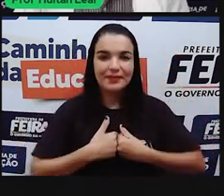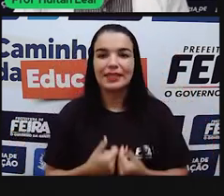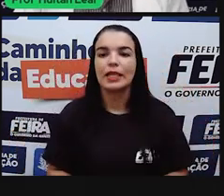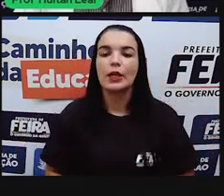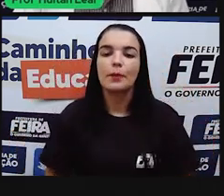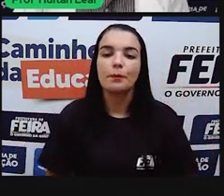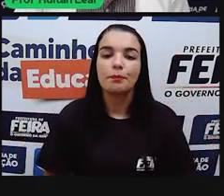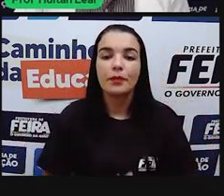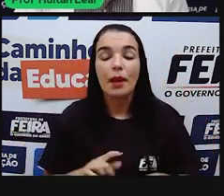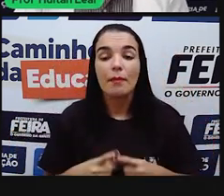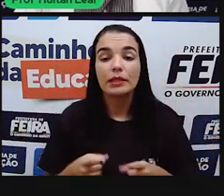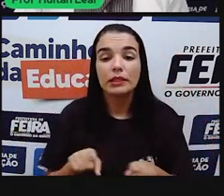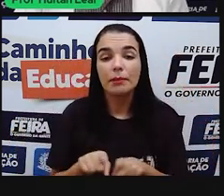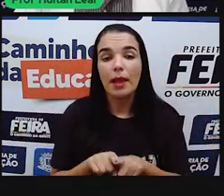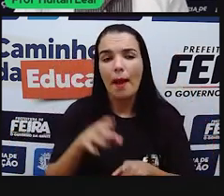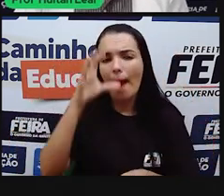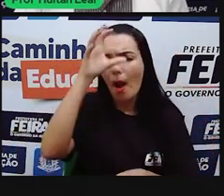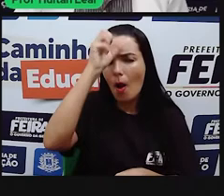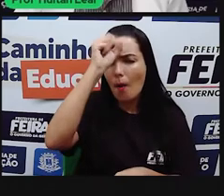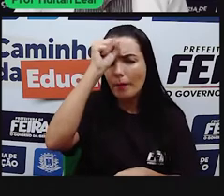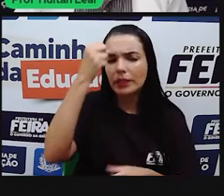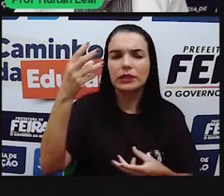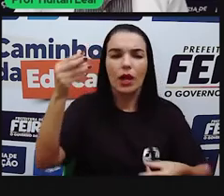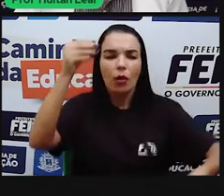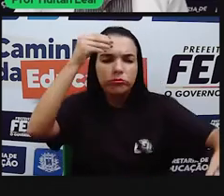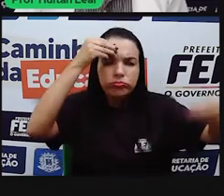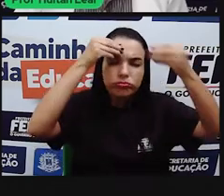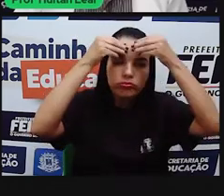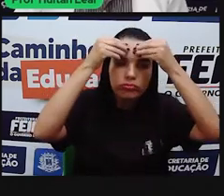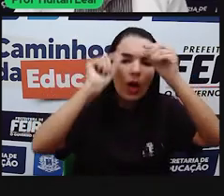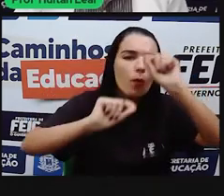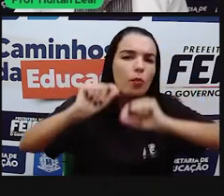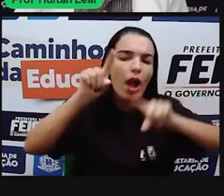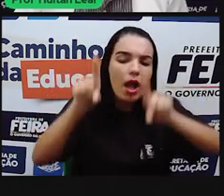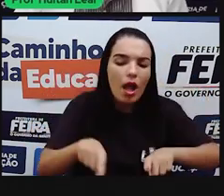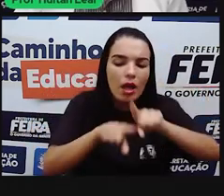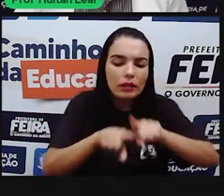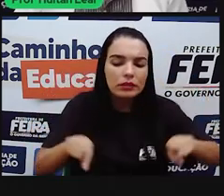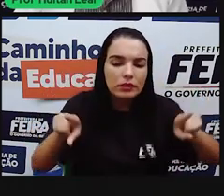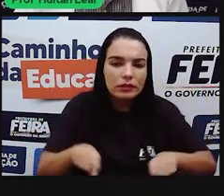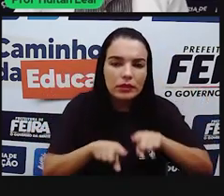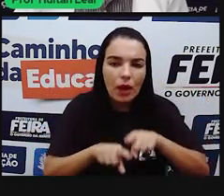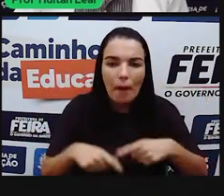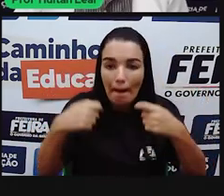também compreendermos ou entendermos o que é a canção, nós temos que